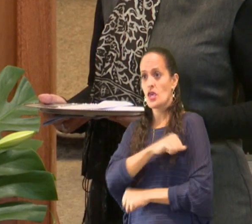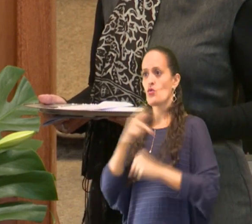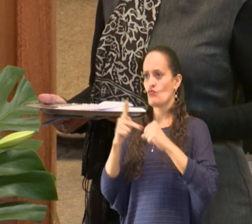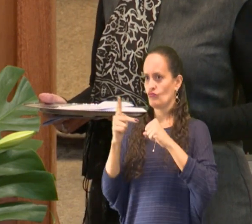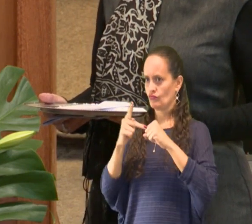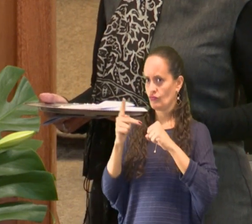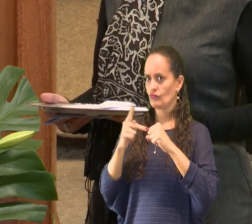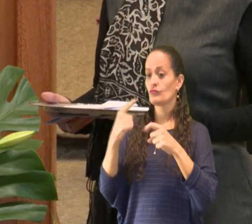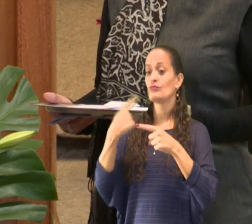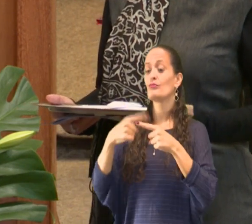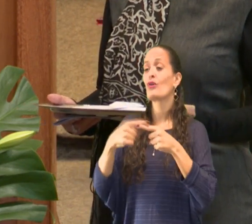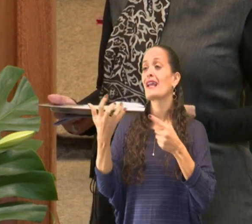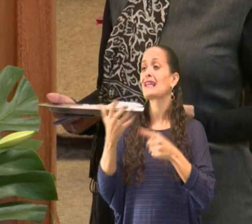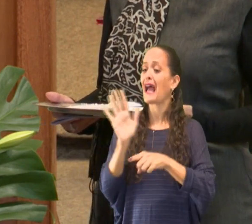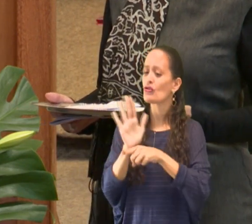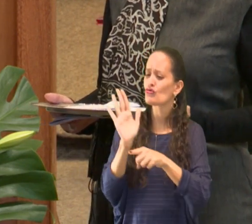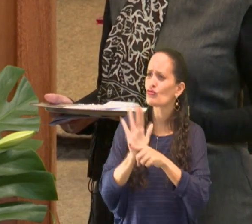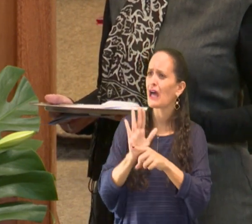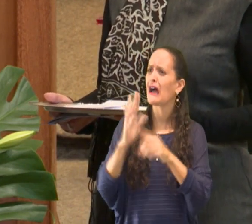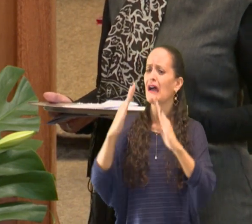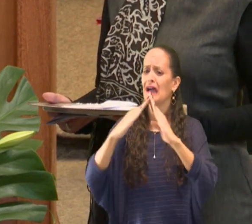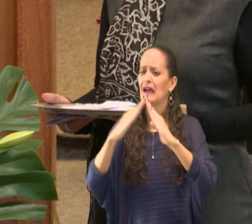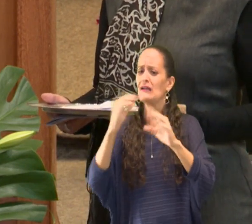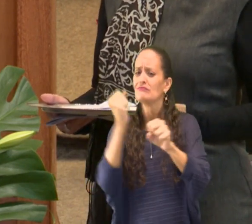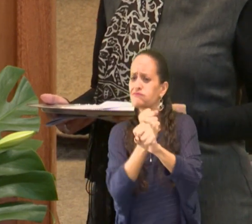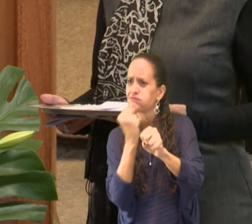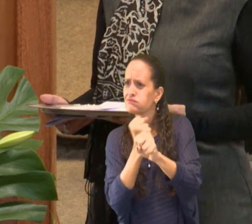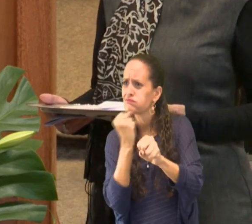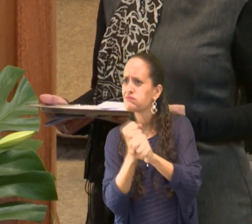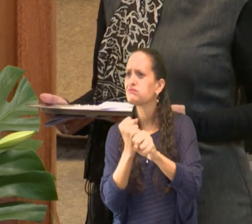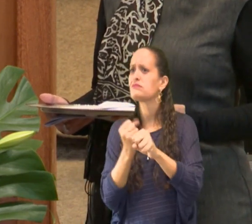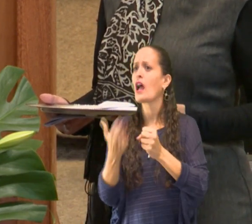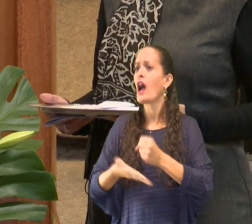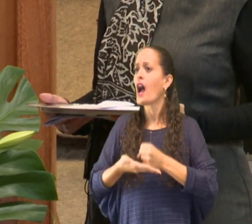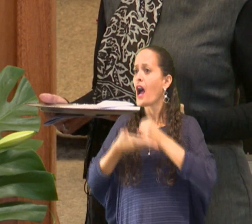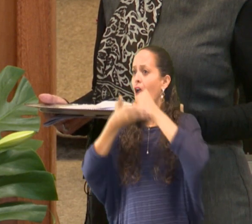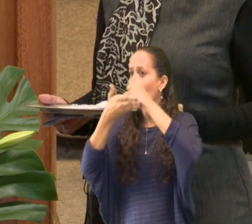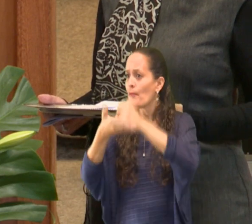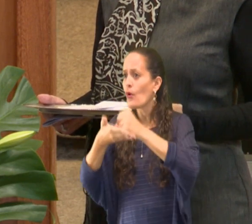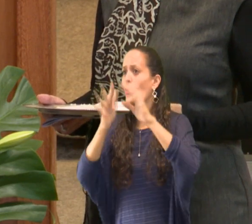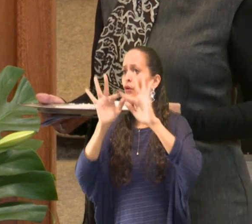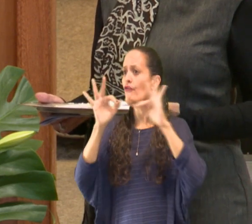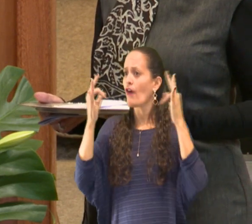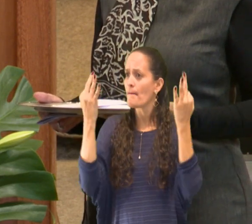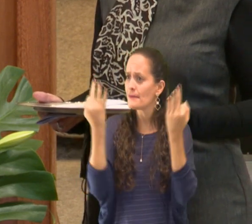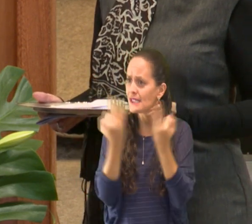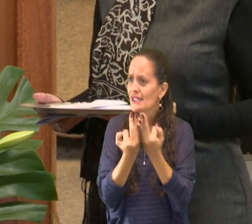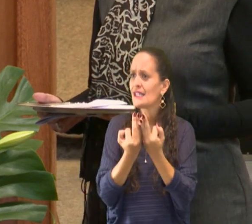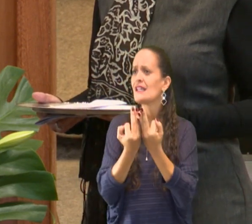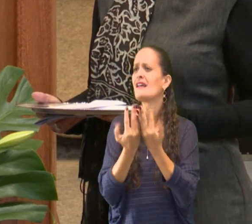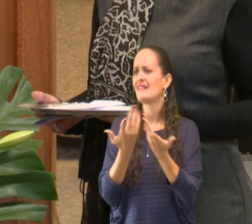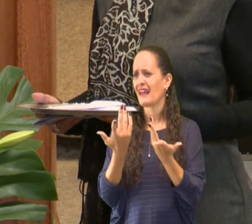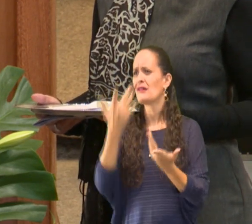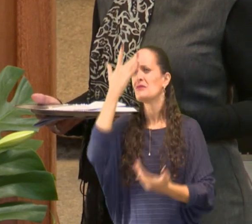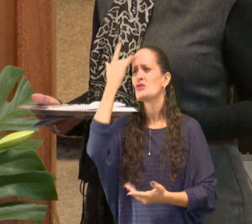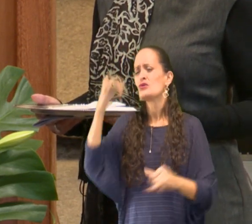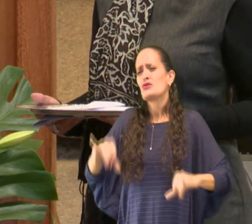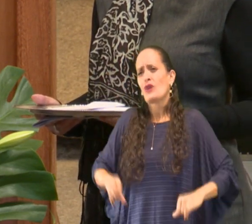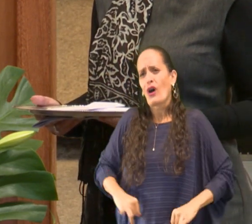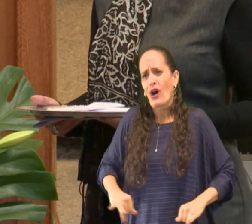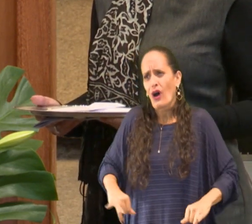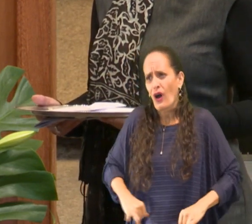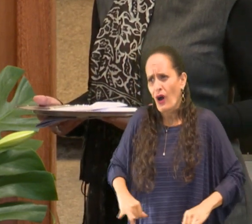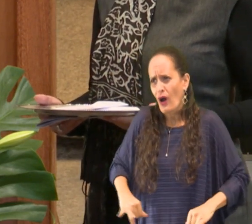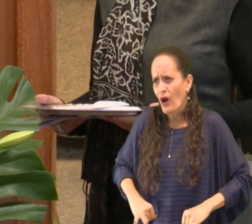de recuperar casas, as famílias com apoio espiritual e também emocional. E nós sabemos que todo o Rio de